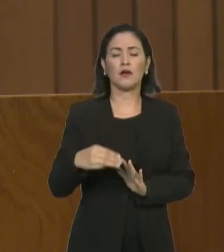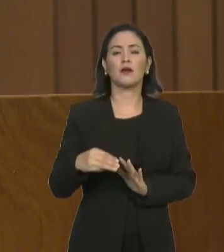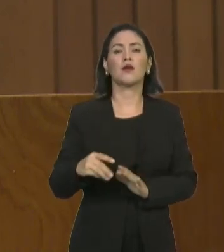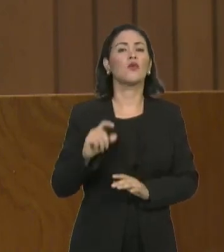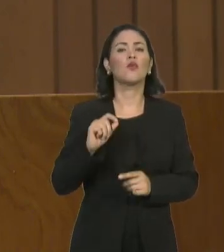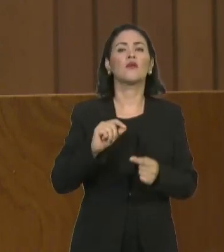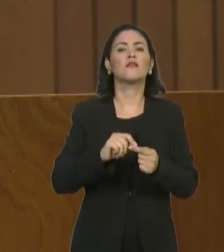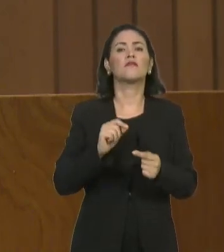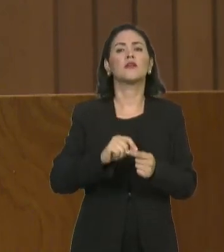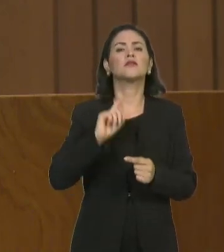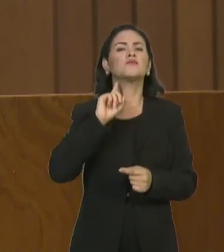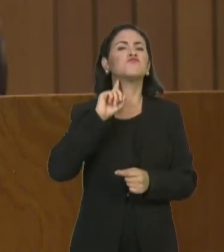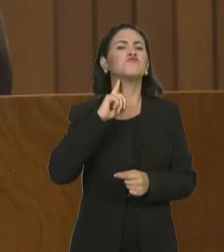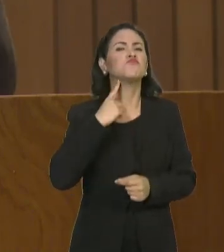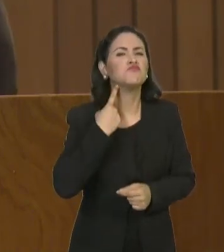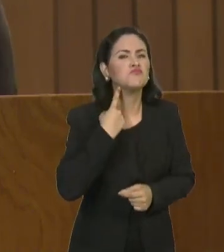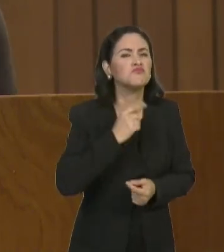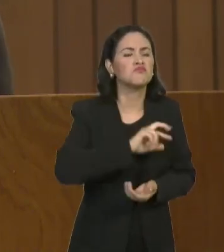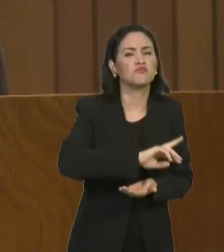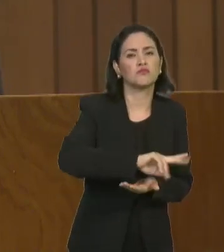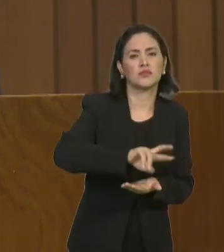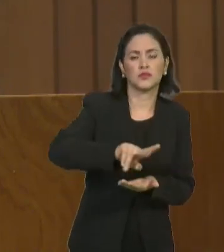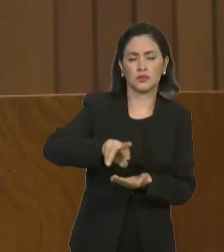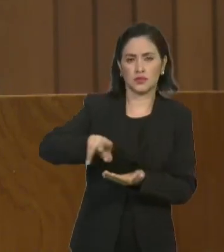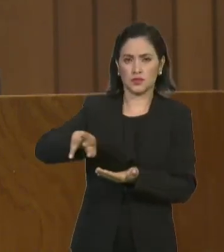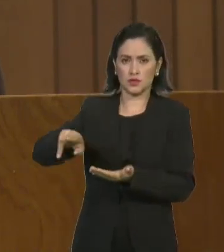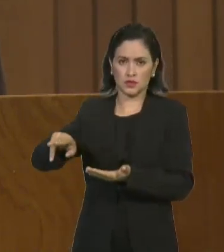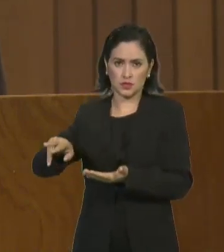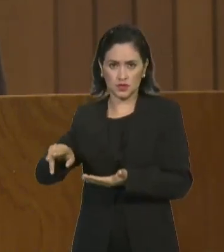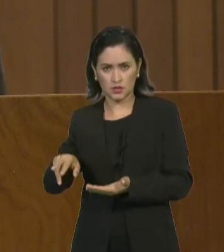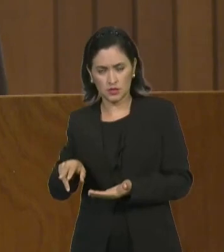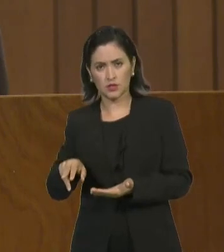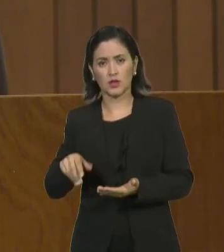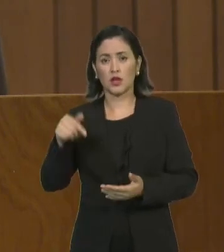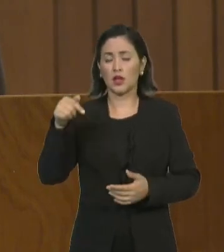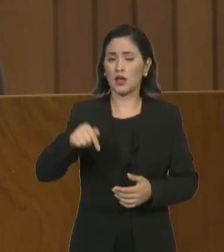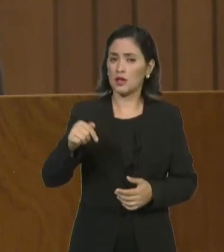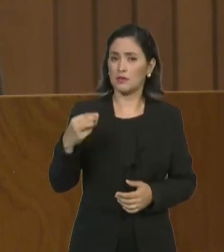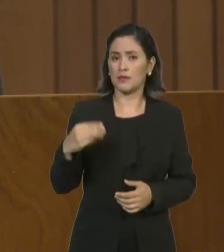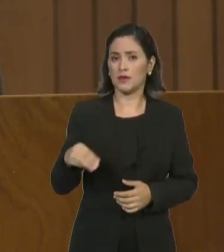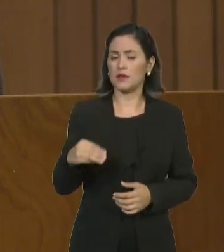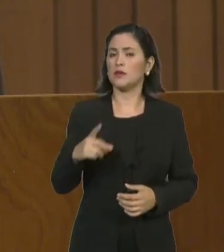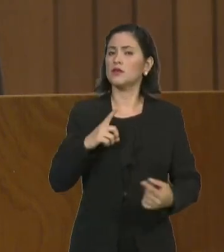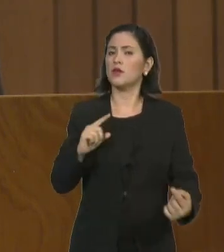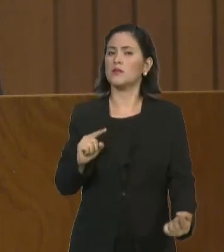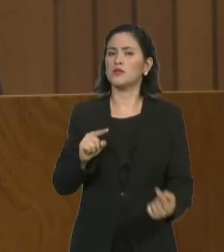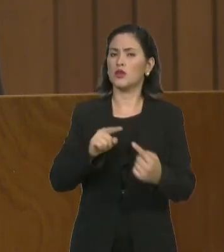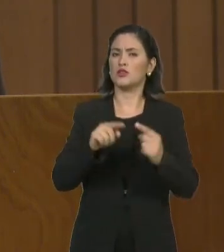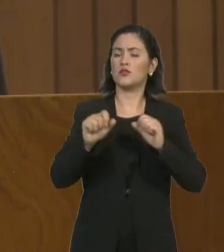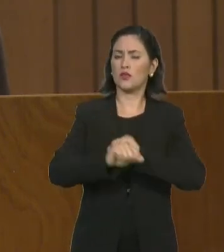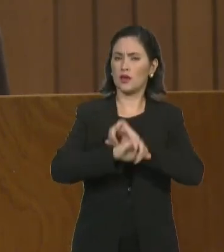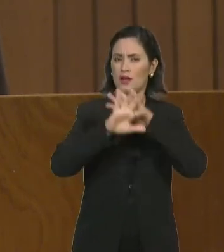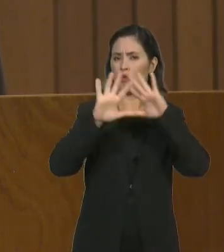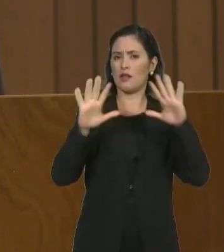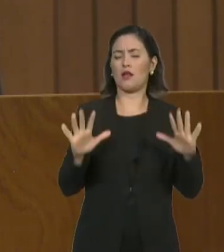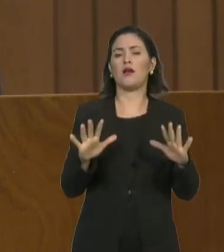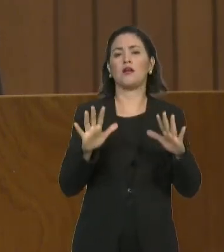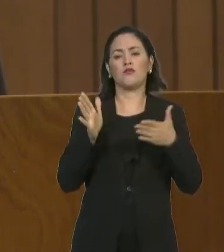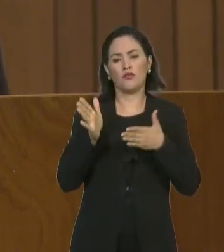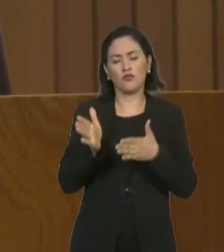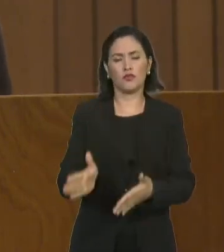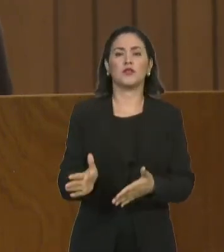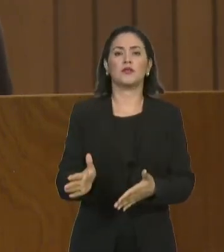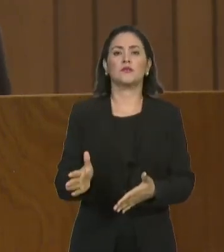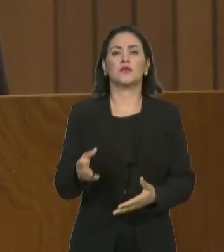todas as questões ambientais relacionadas a esse tema no Maranhão de forma objetiva de forma contundente mais principalmente de forma